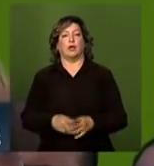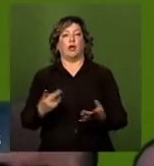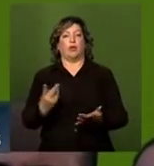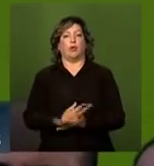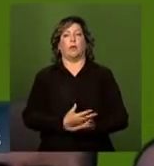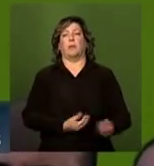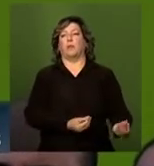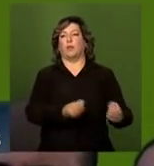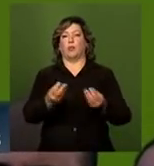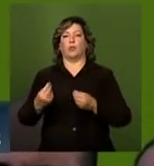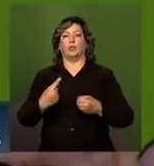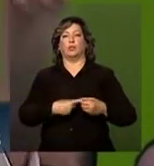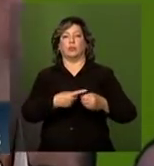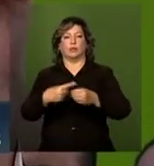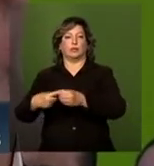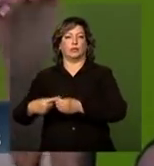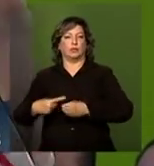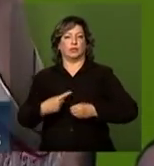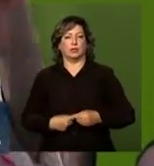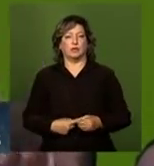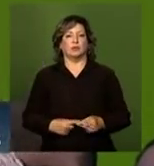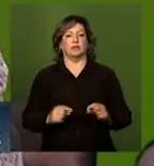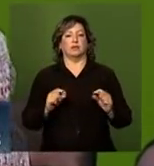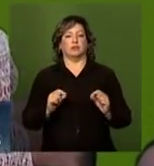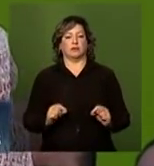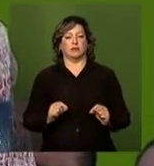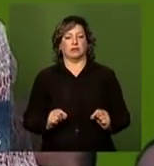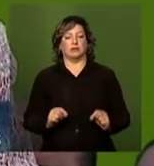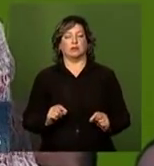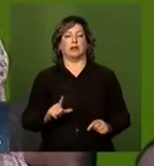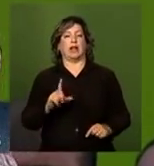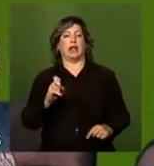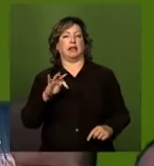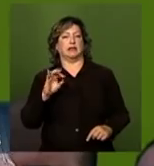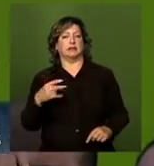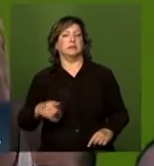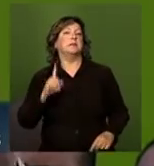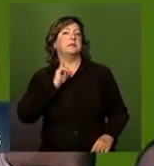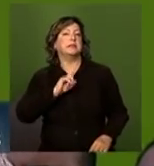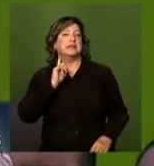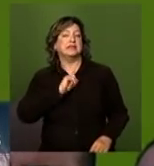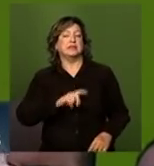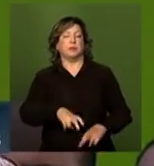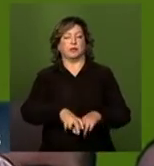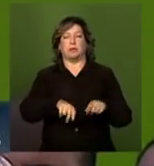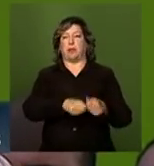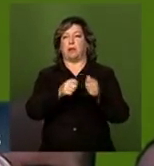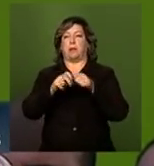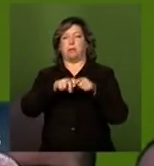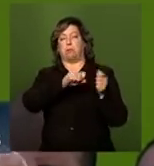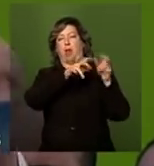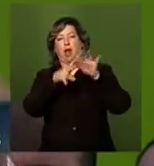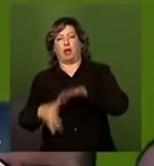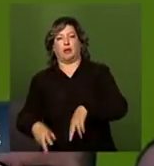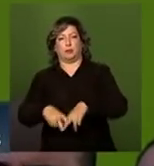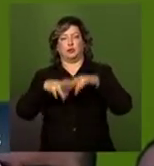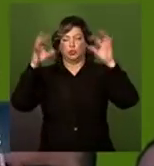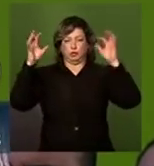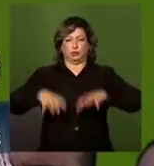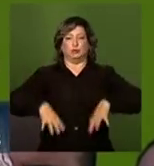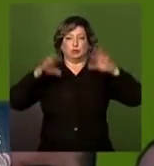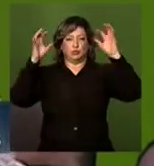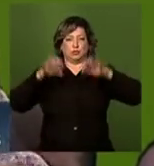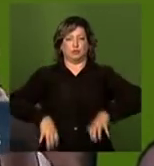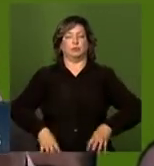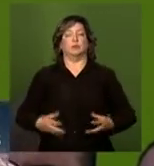muitas regiões de Minas especialmente a região do Leste Mineiro que foi realmente a mais atingida pelas fortes